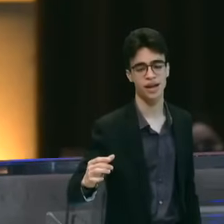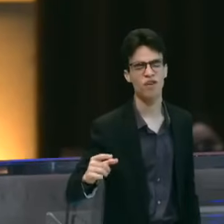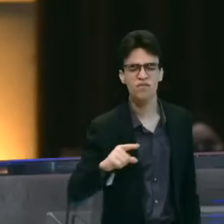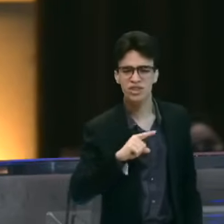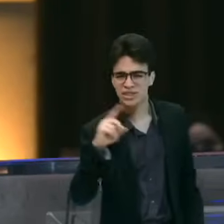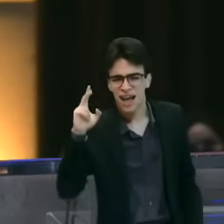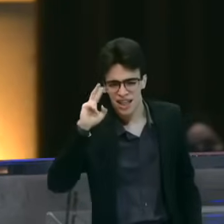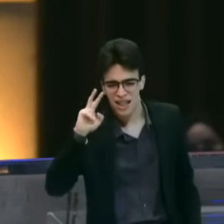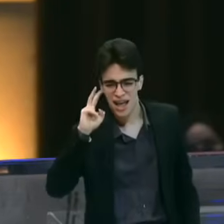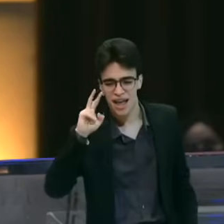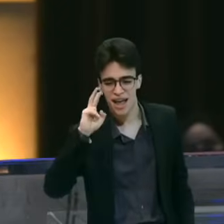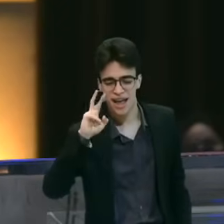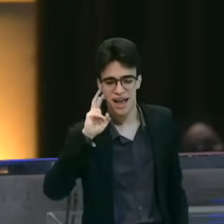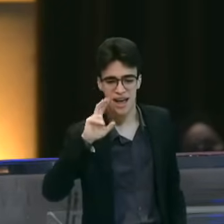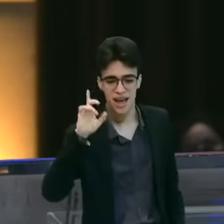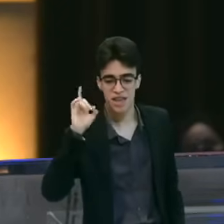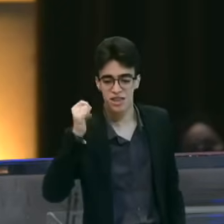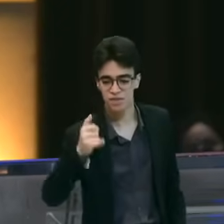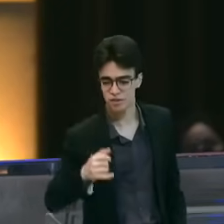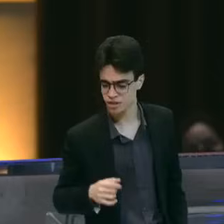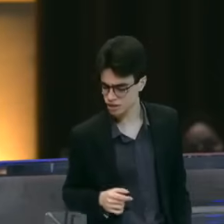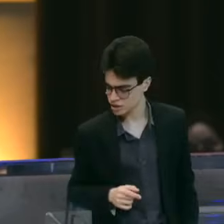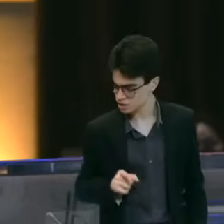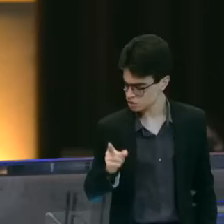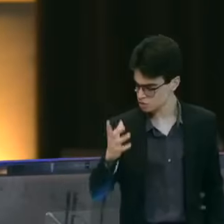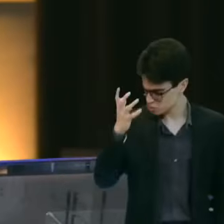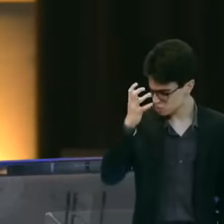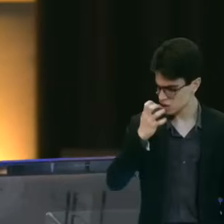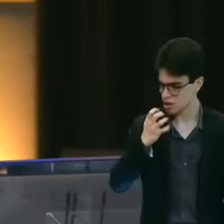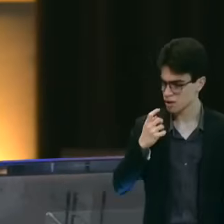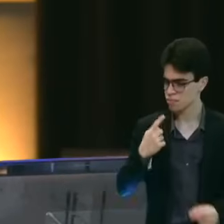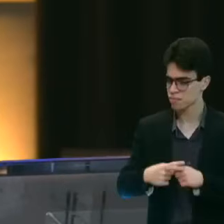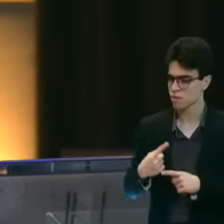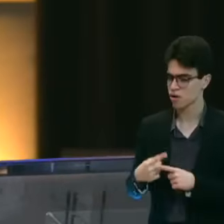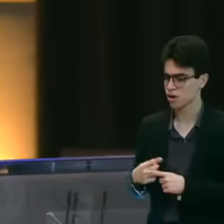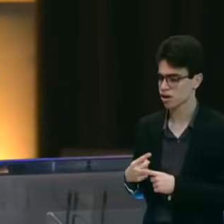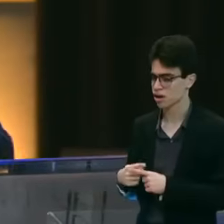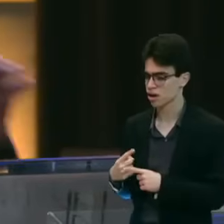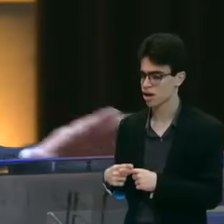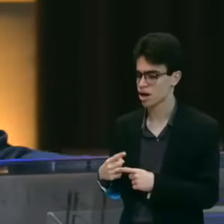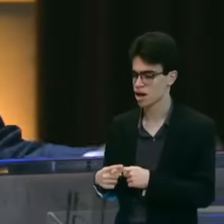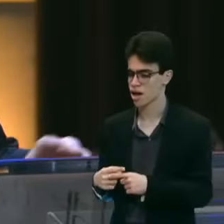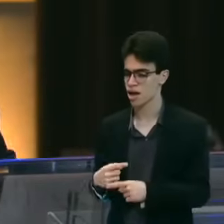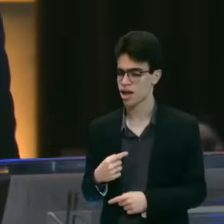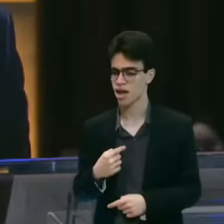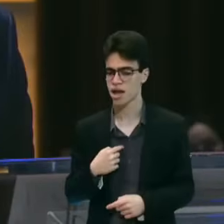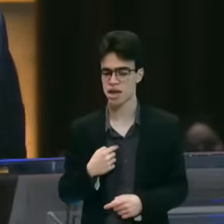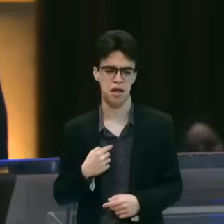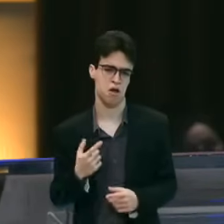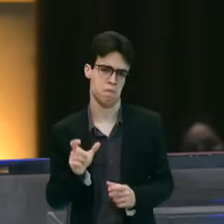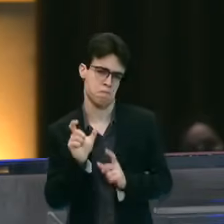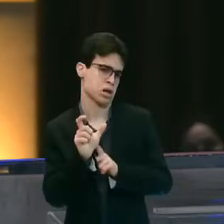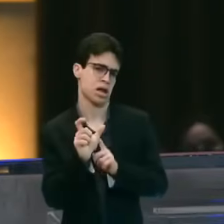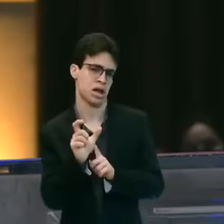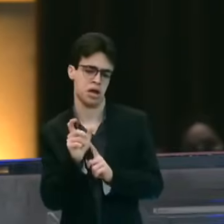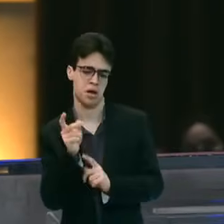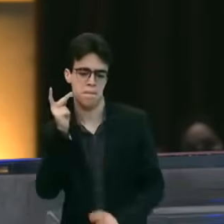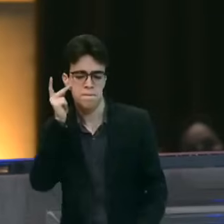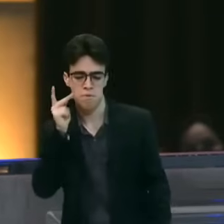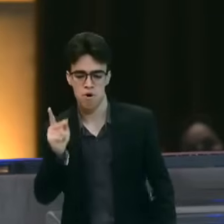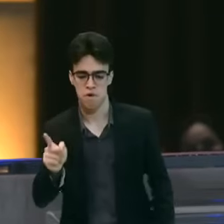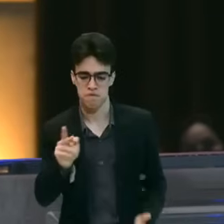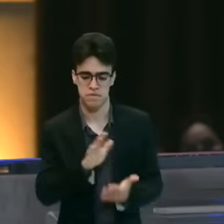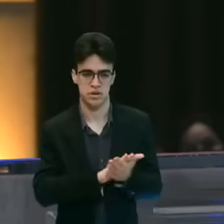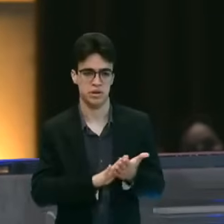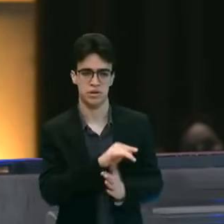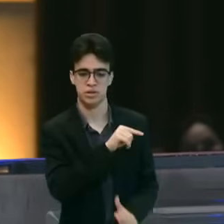Você lembra disso aqui? Deus vai falar, por que é que você está carrancudo? Eu não encontrei nenhuma palavra profética de Deus aqui